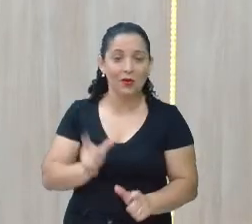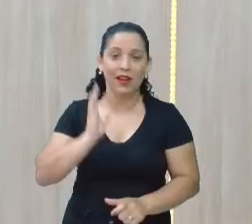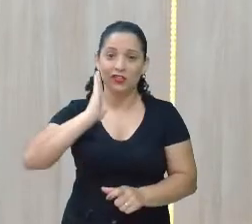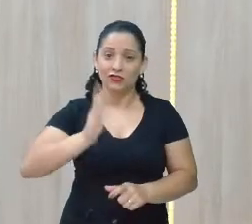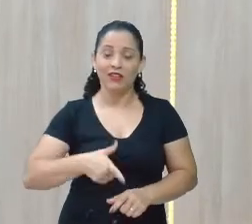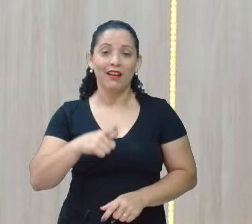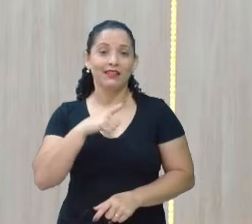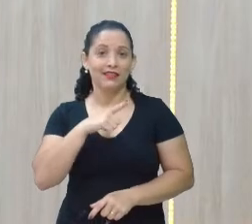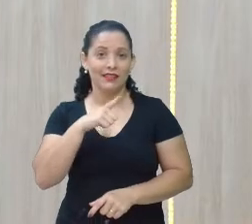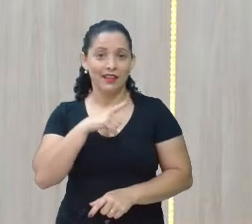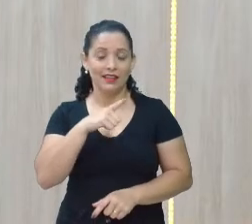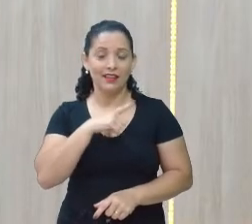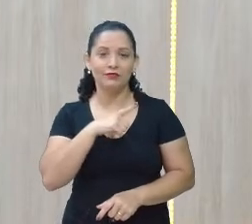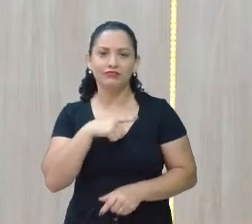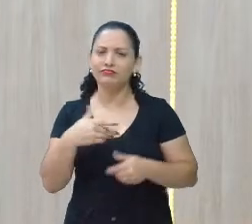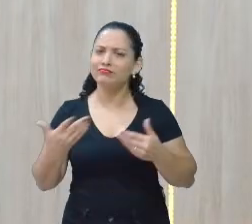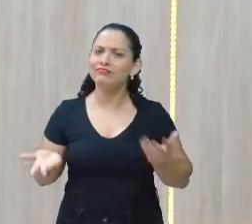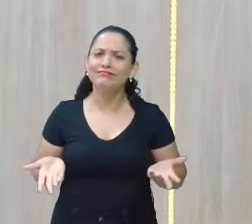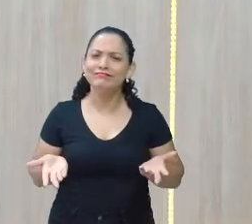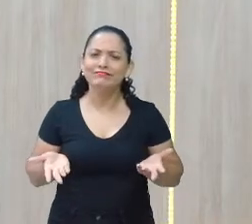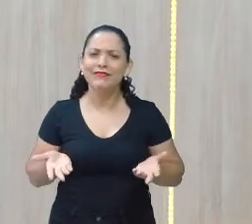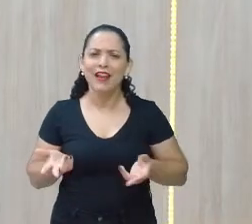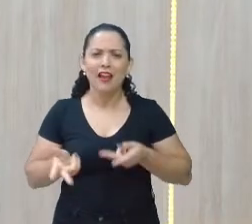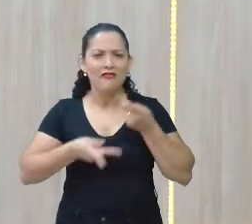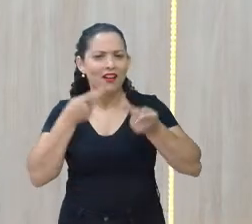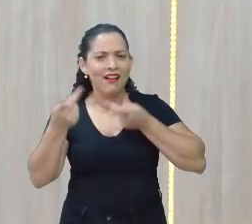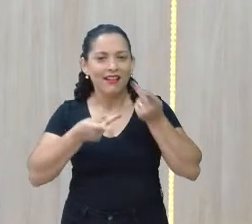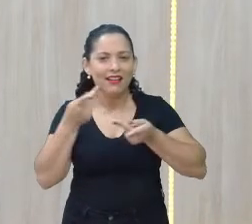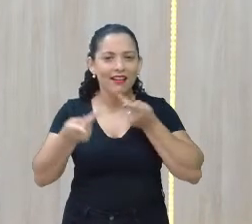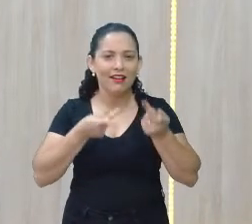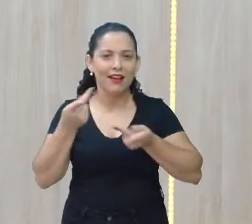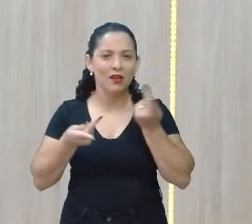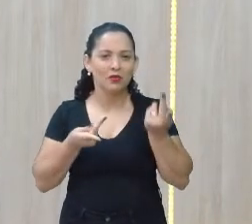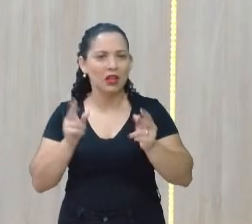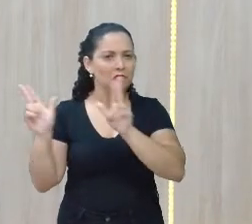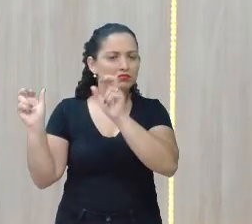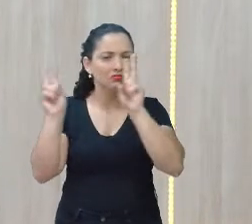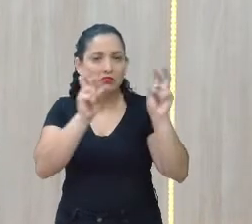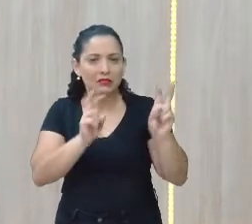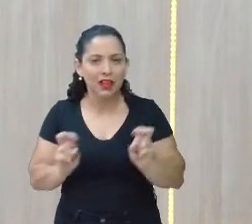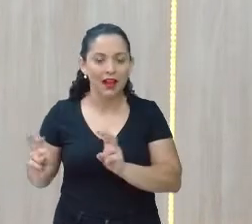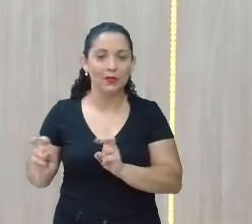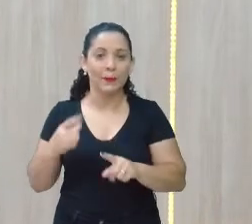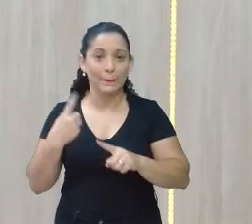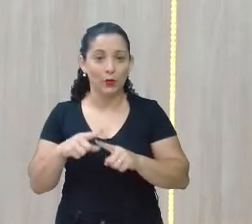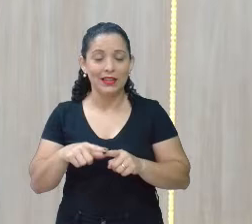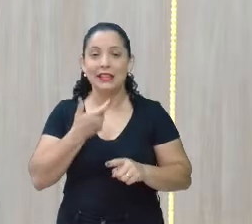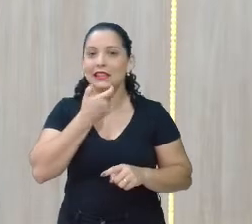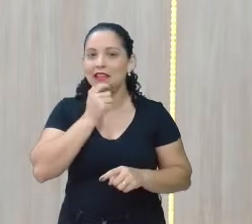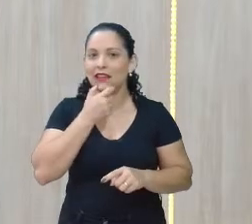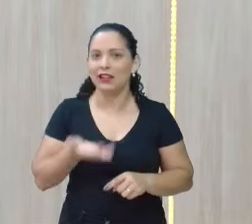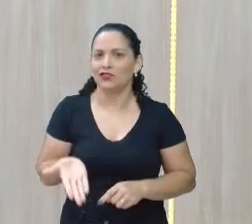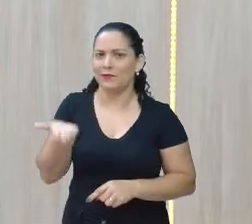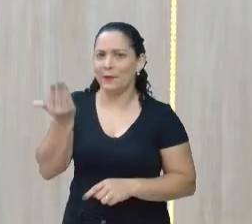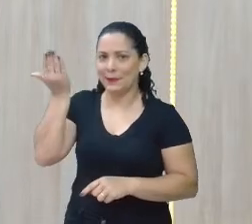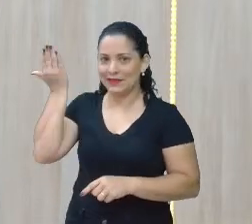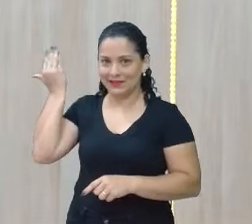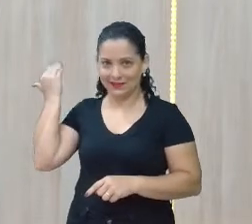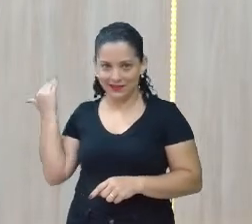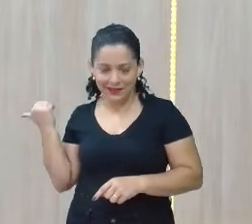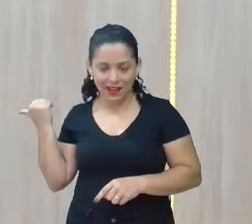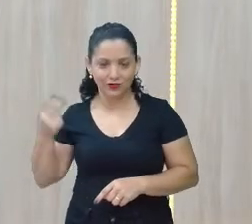deve ter falado ou visto sobre esse assunto, porque quando a gente fala de língua inglesa, eu acho que no tempo deles,